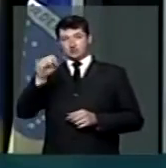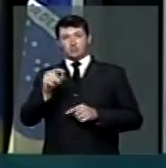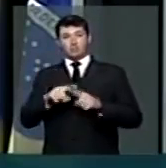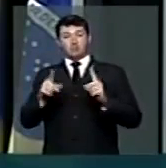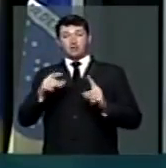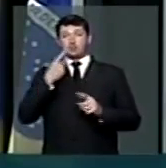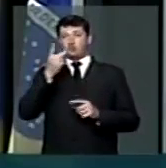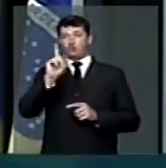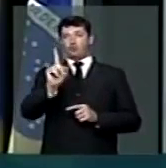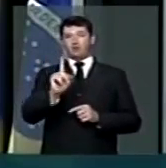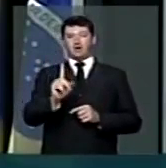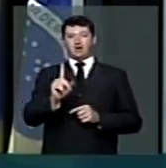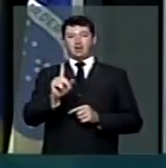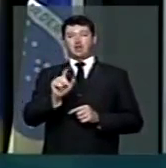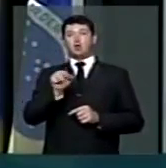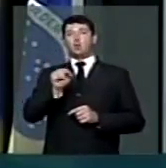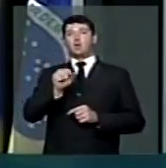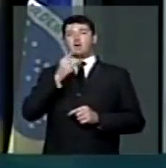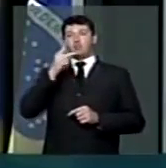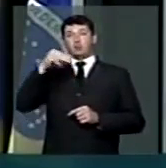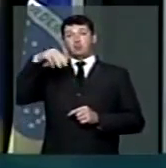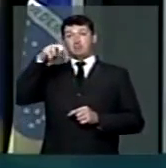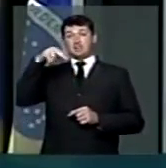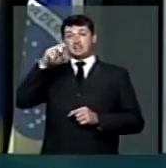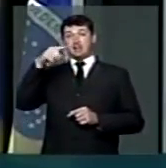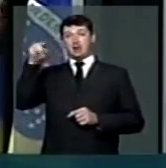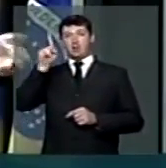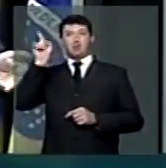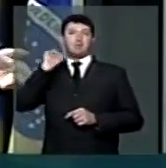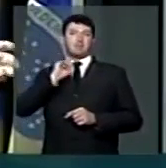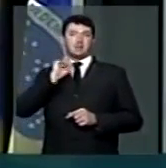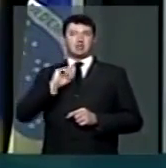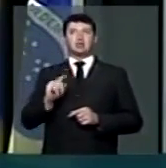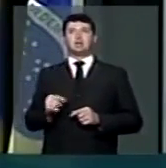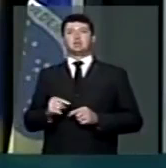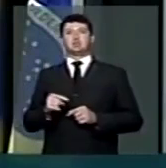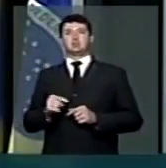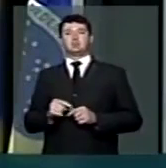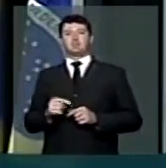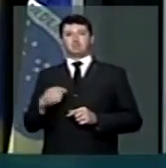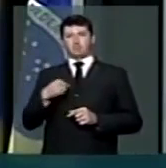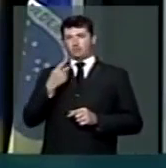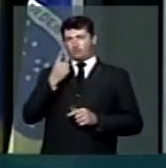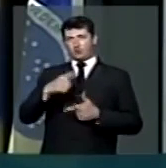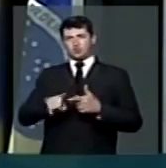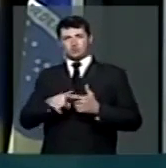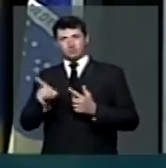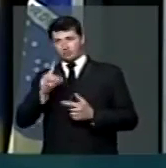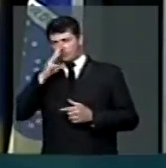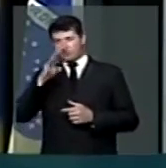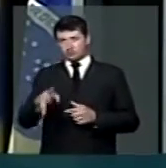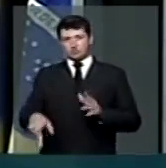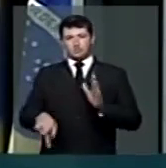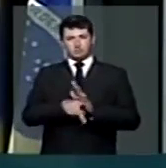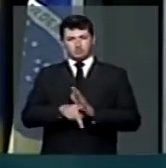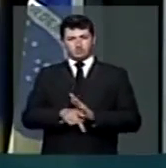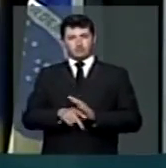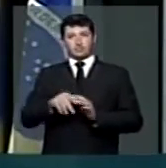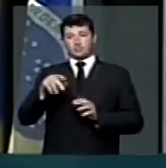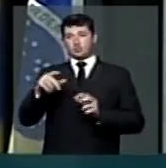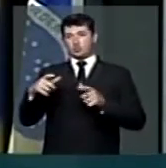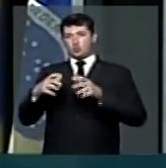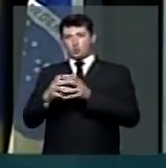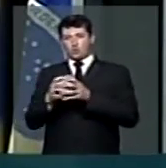me referido ao que ele chamou de mensalão de Minas Gerais, não teria me referido aos problemas de denúncias com relação a